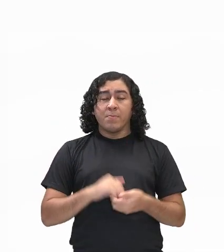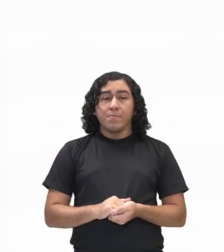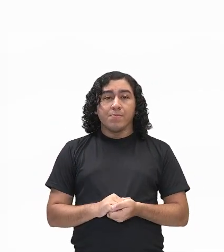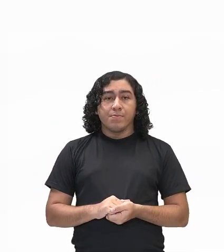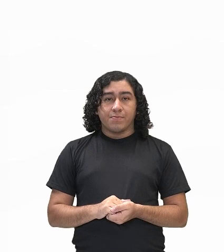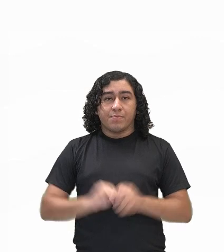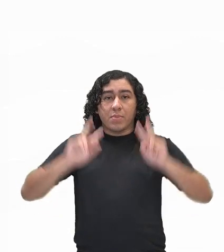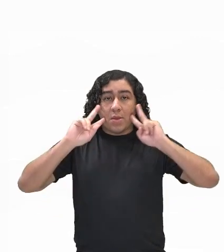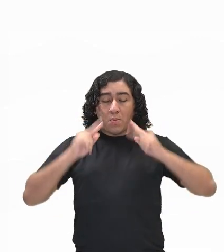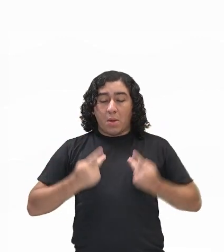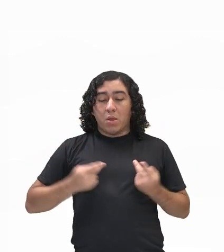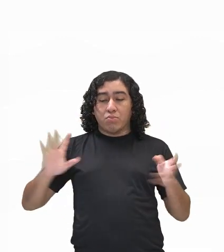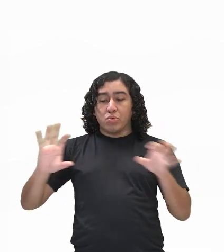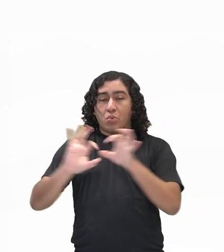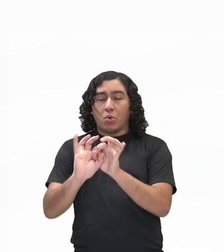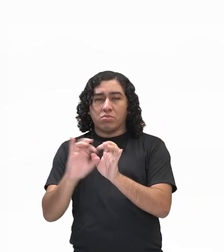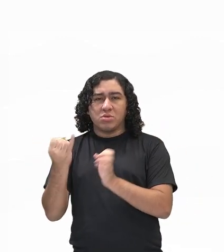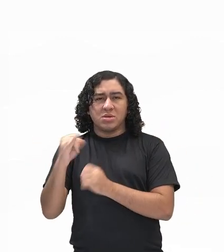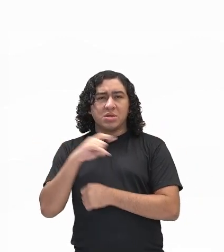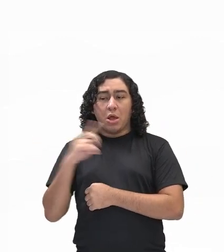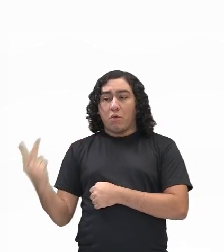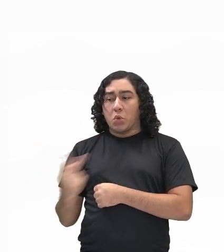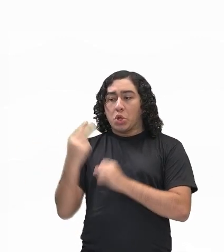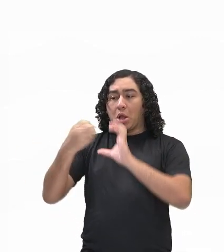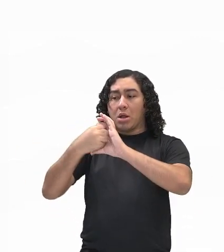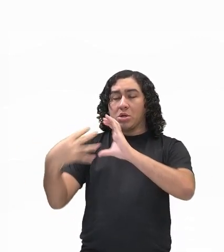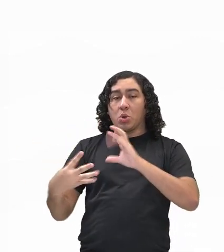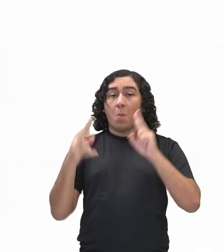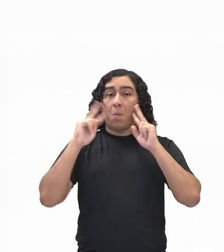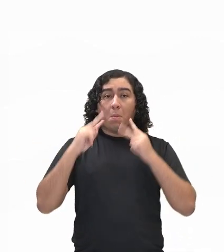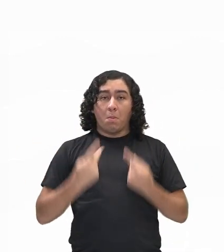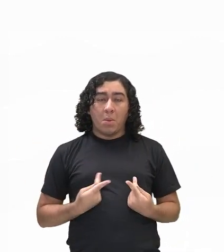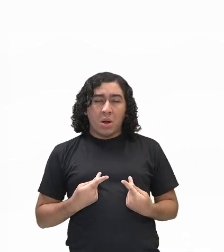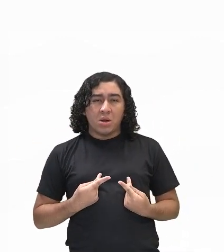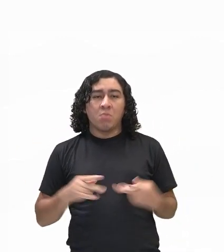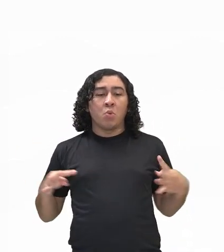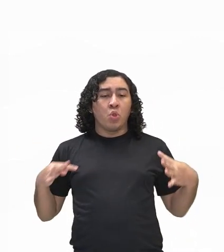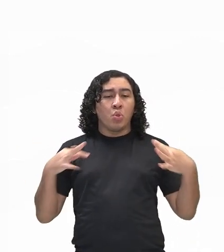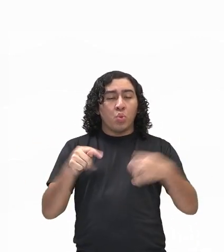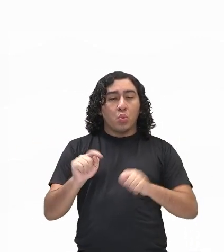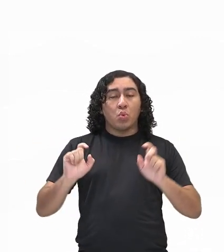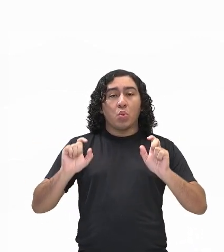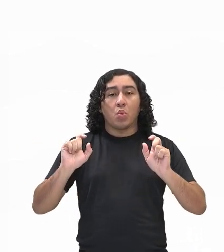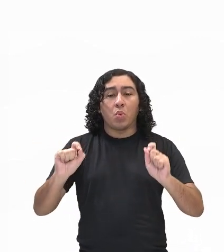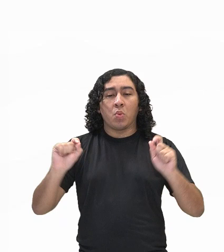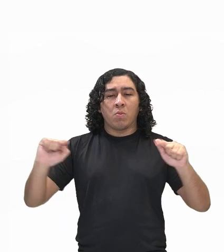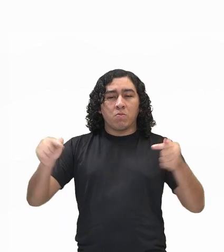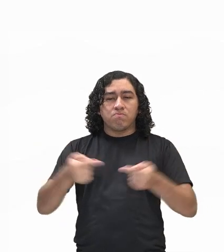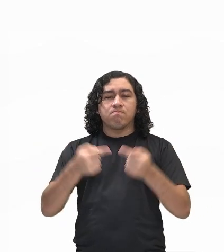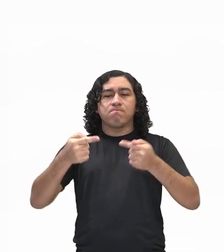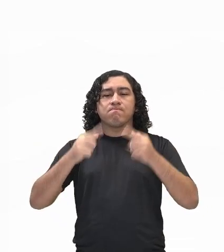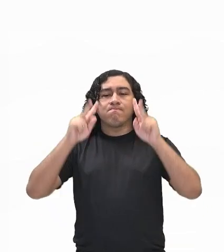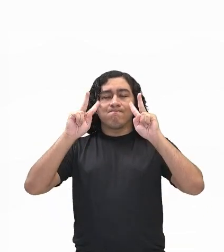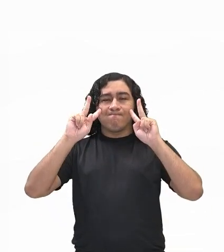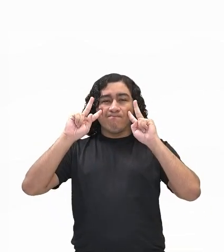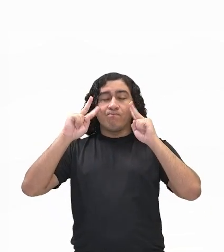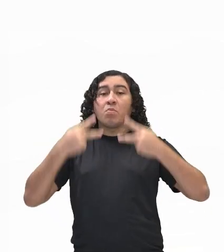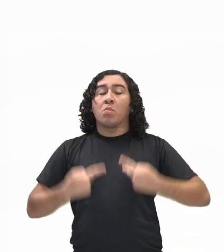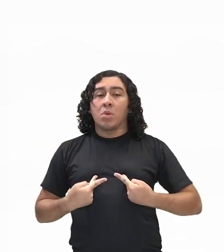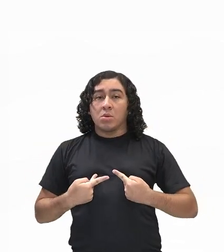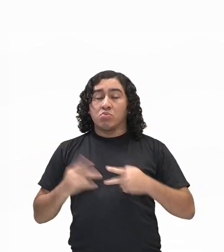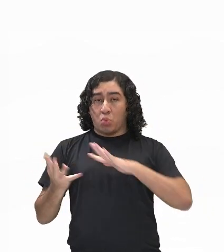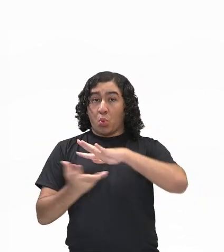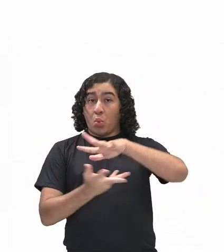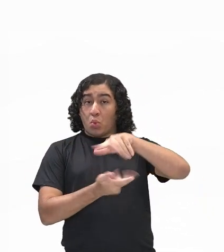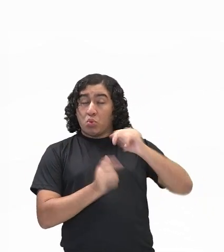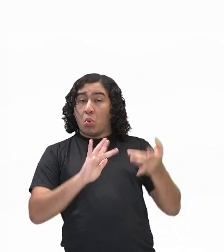humanos. Quando a gente fala de valores humanos, nós estamos falando de tudo aquilo que envolve o ser humano no mundo,